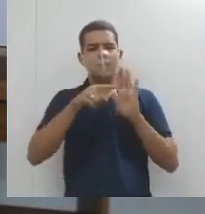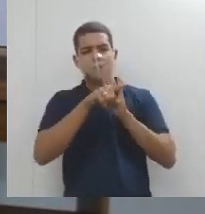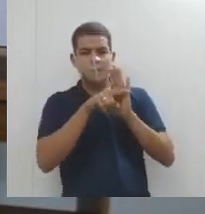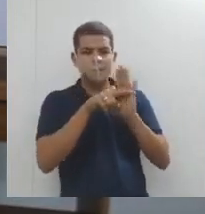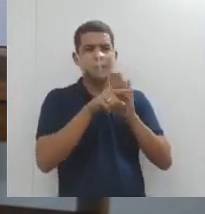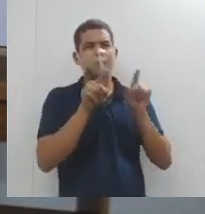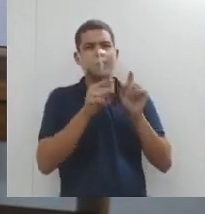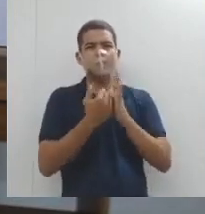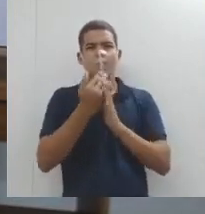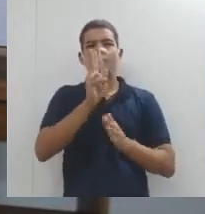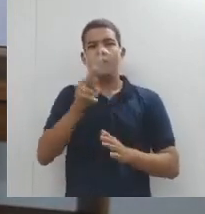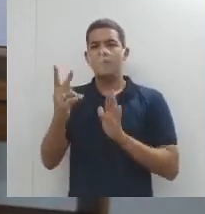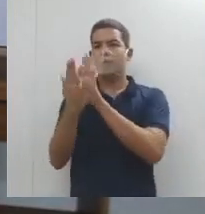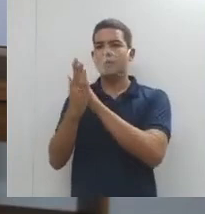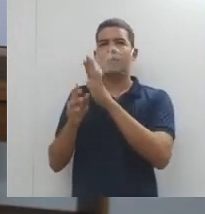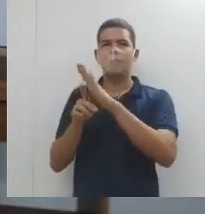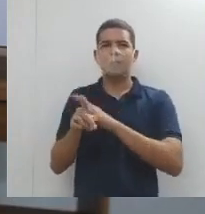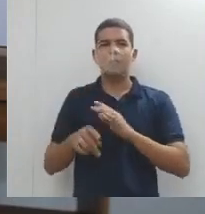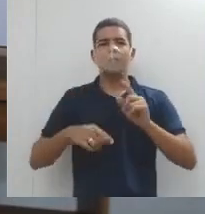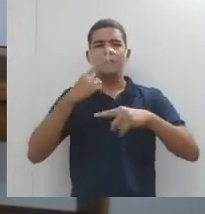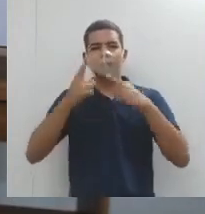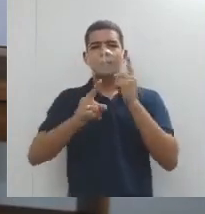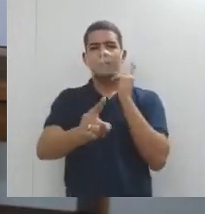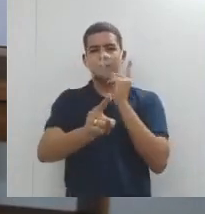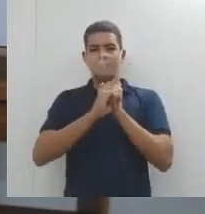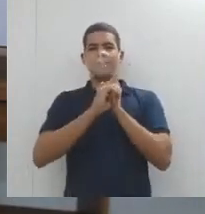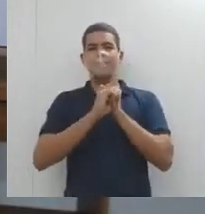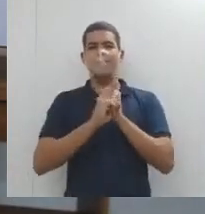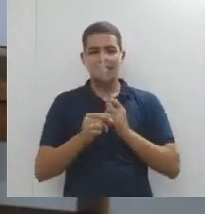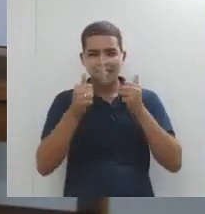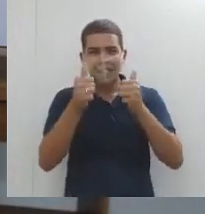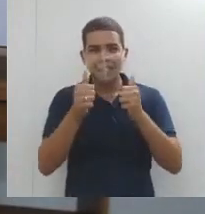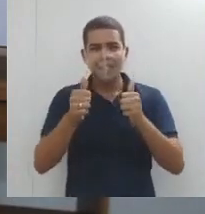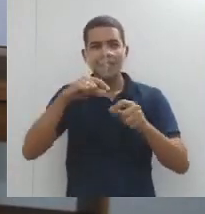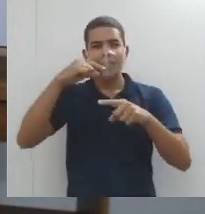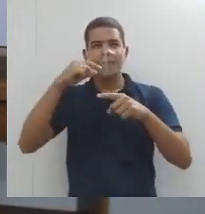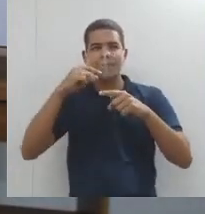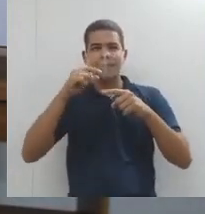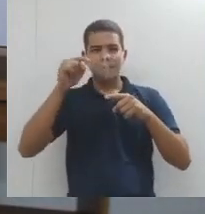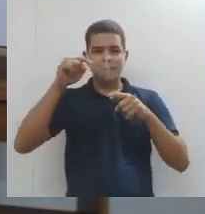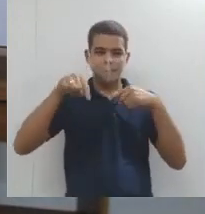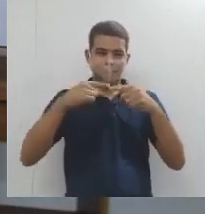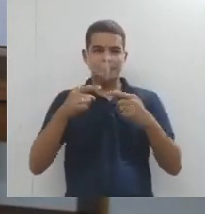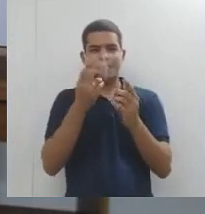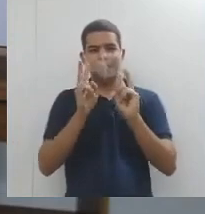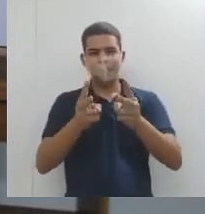pesquisa, consulte seu professor e eu espero você na próxima aula aqui comigo para